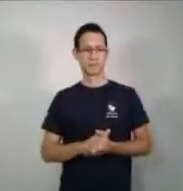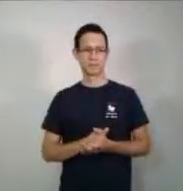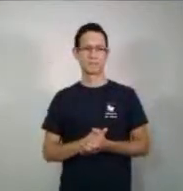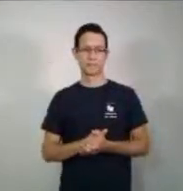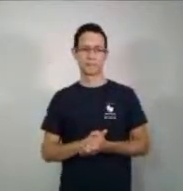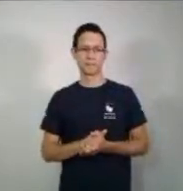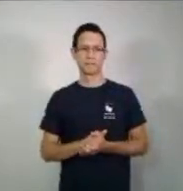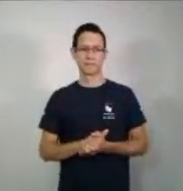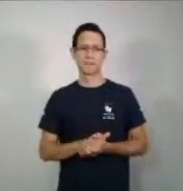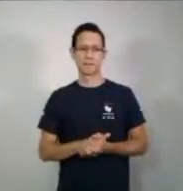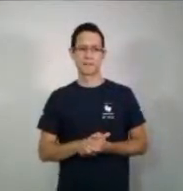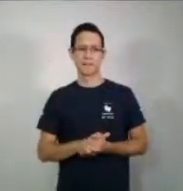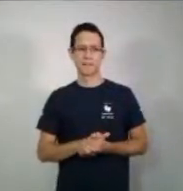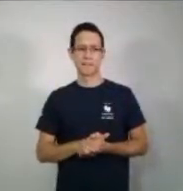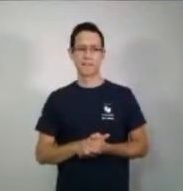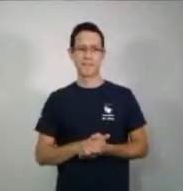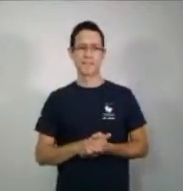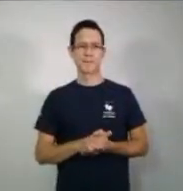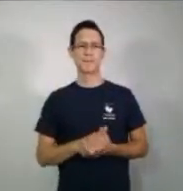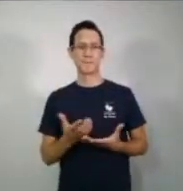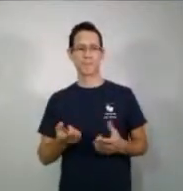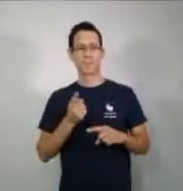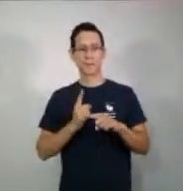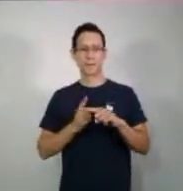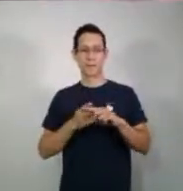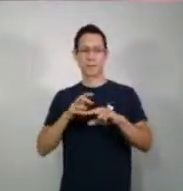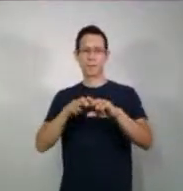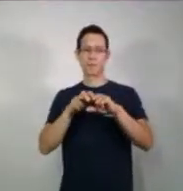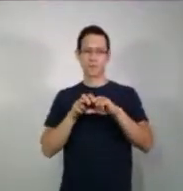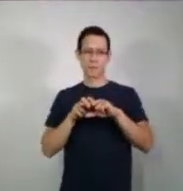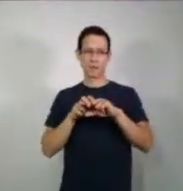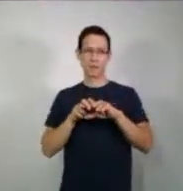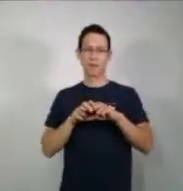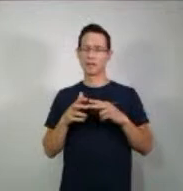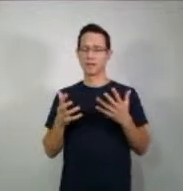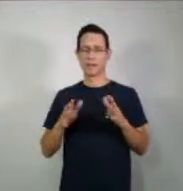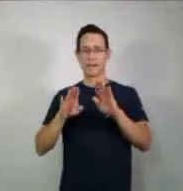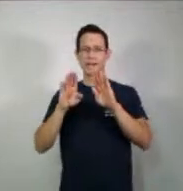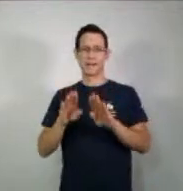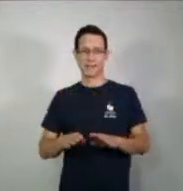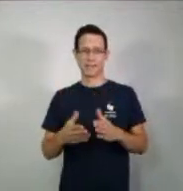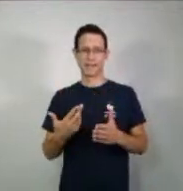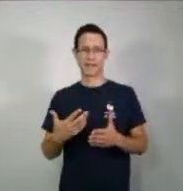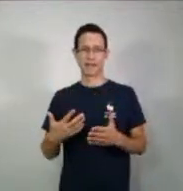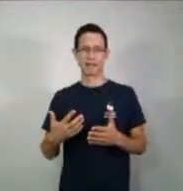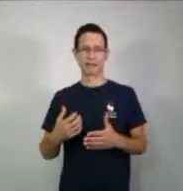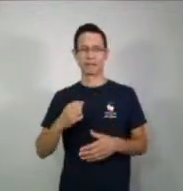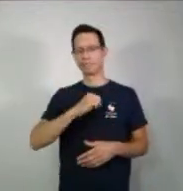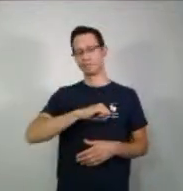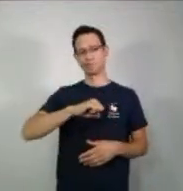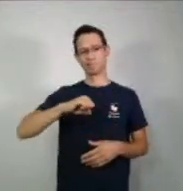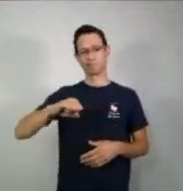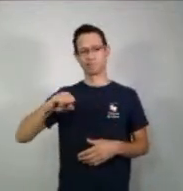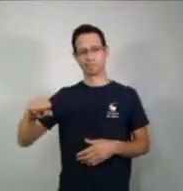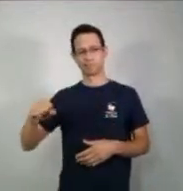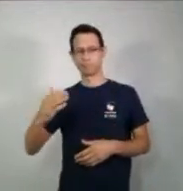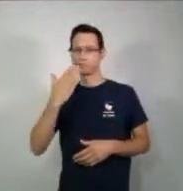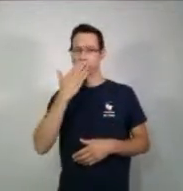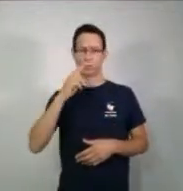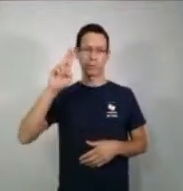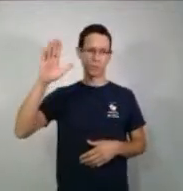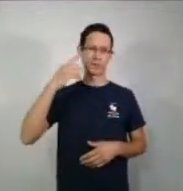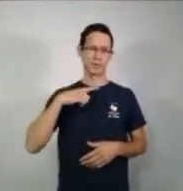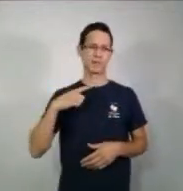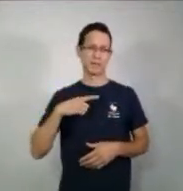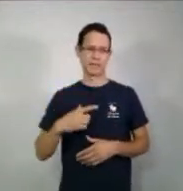mortos realmente, é, pela, né, pela máquina assassina de Adolf Hitler.